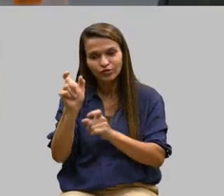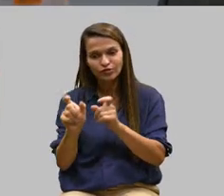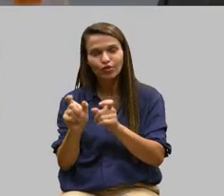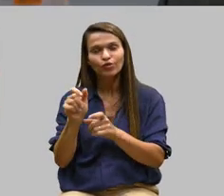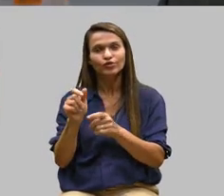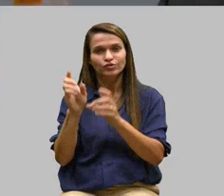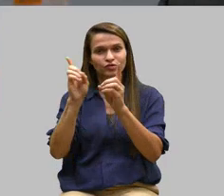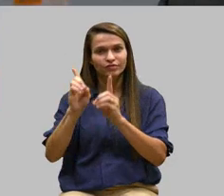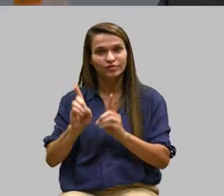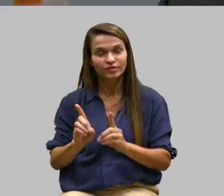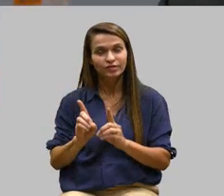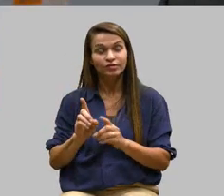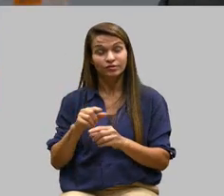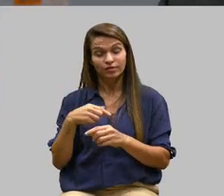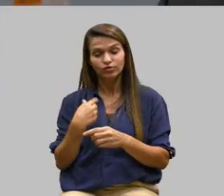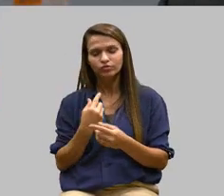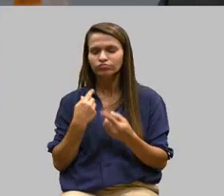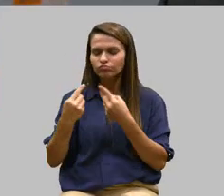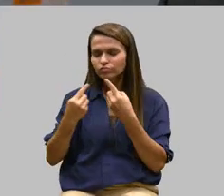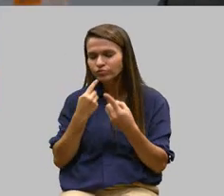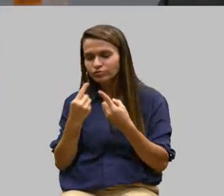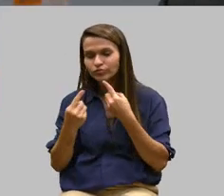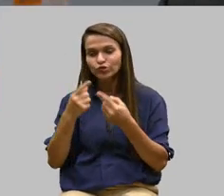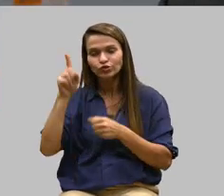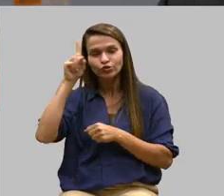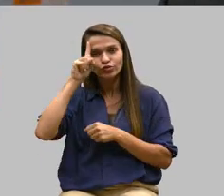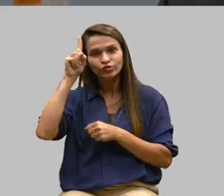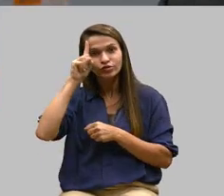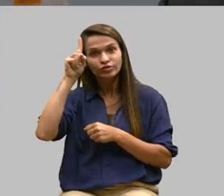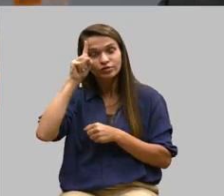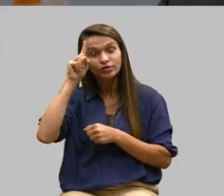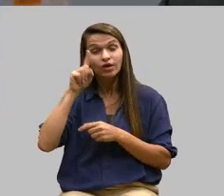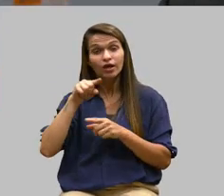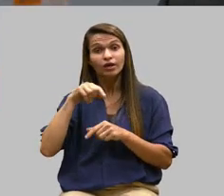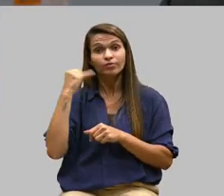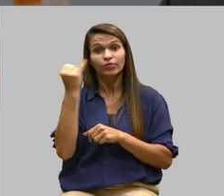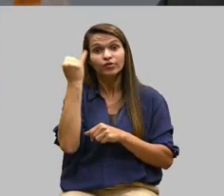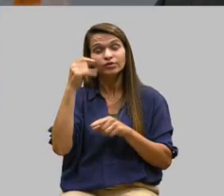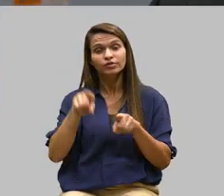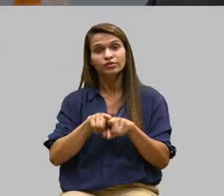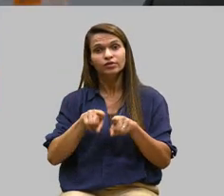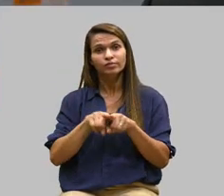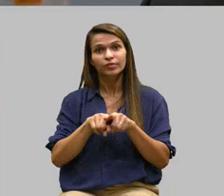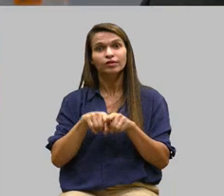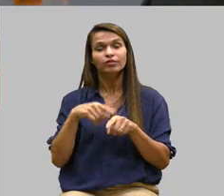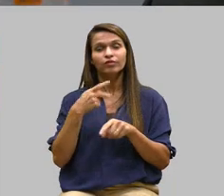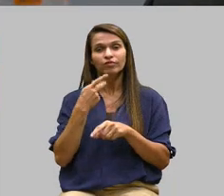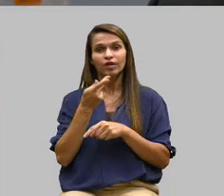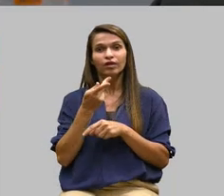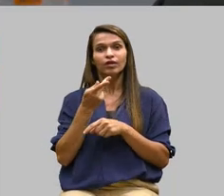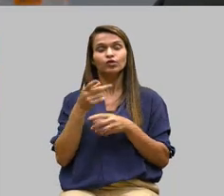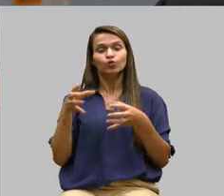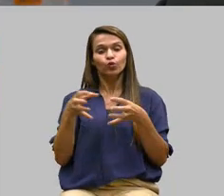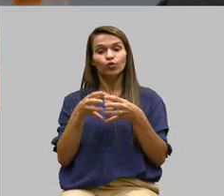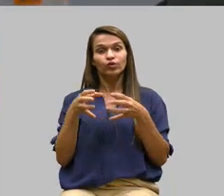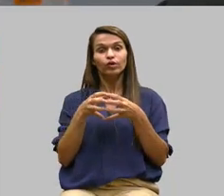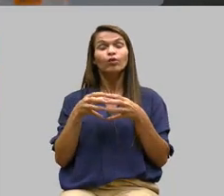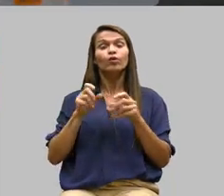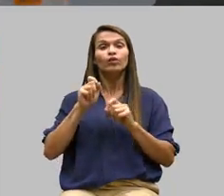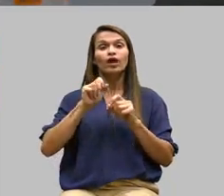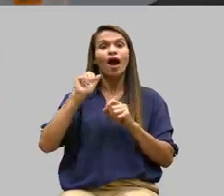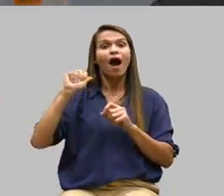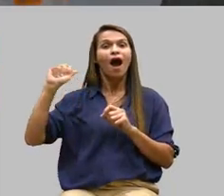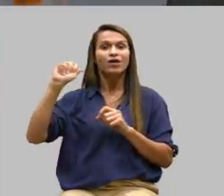então a gente está conversando diariamente e a importância também como eu falei da rede as associações